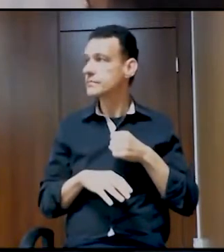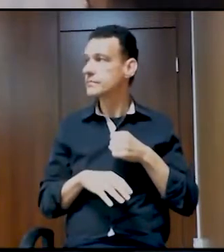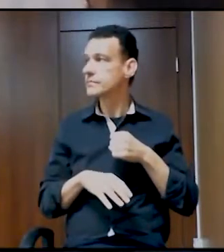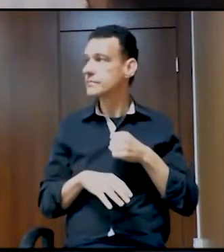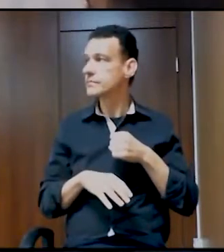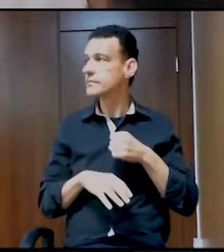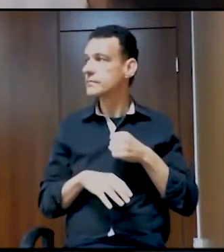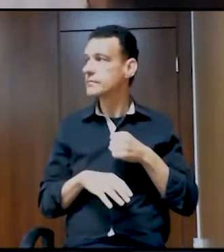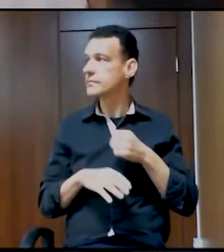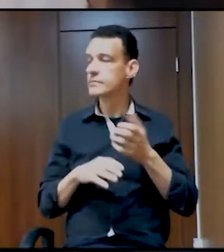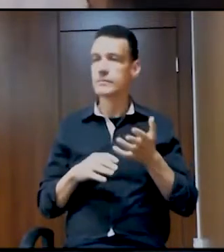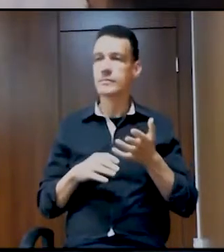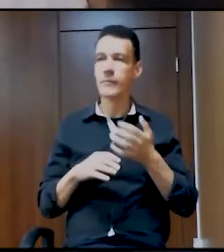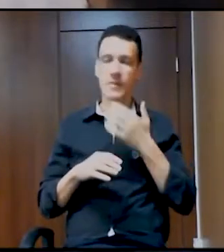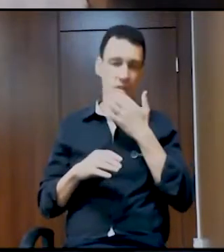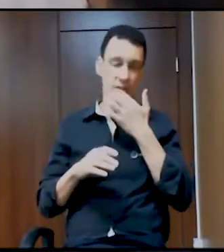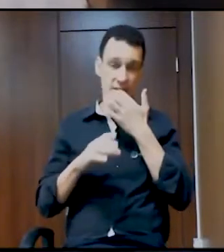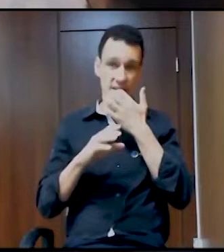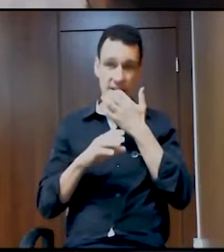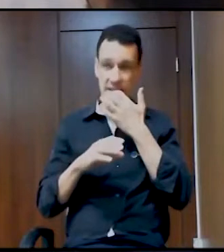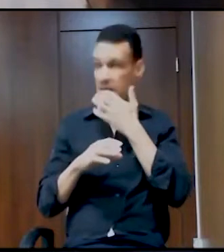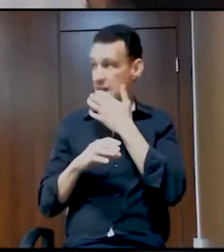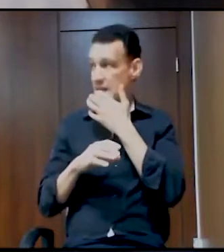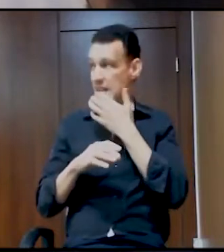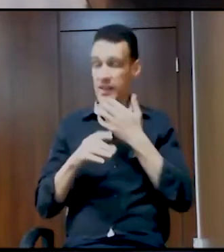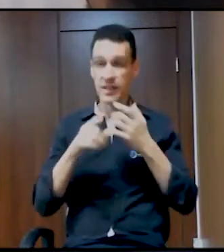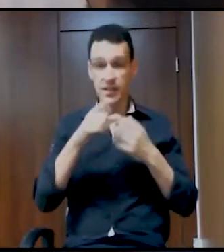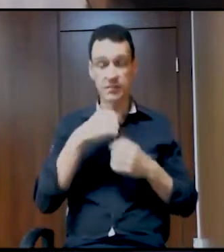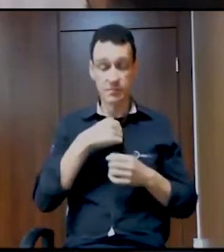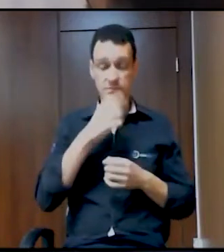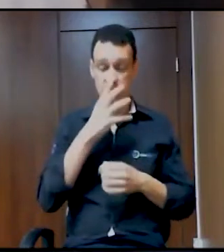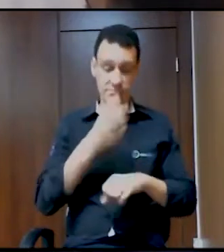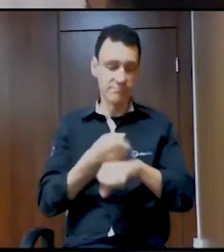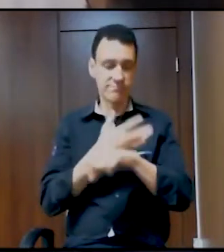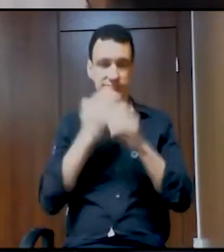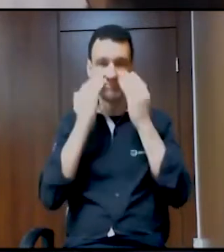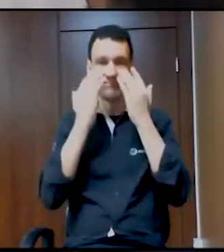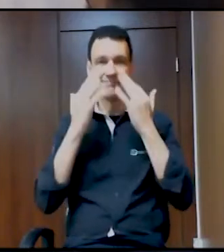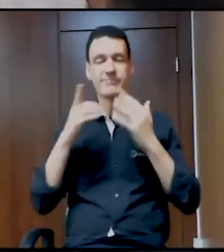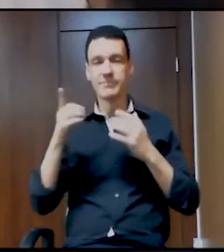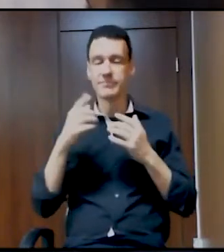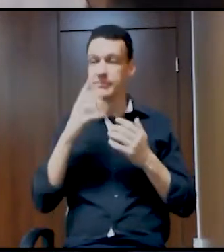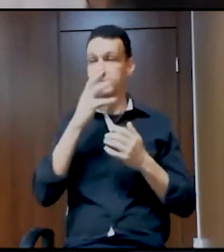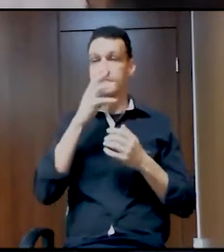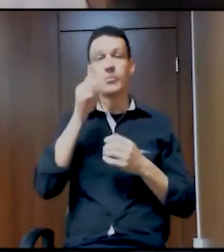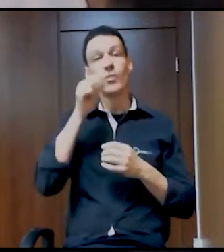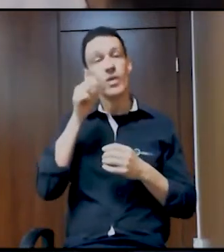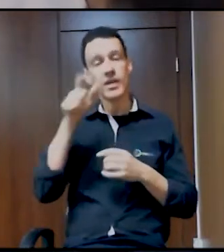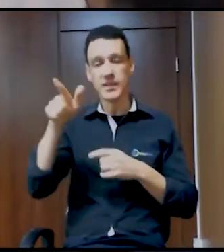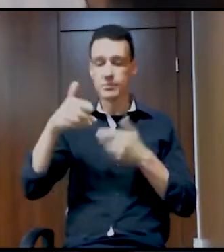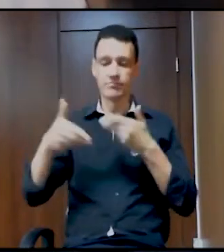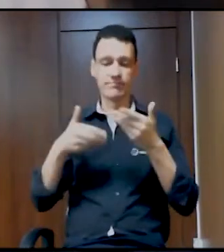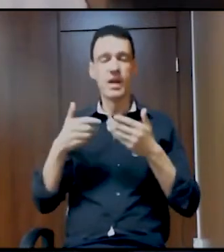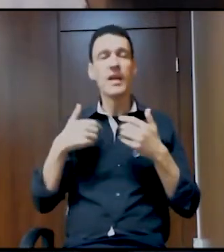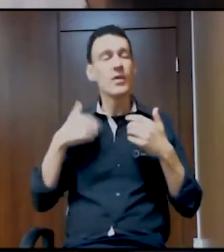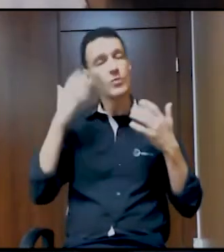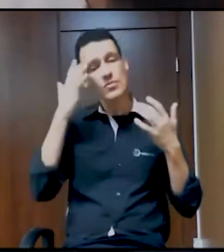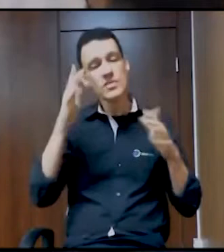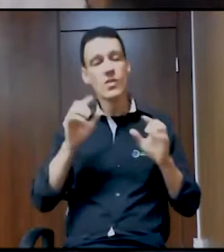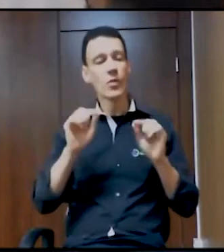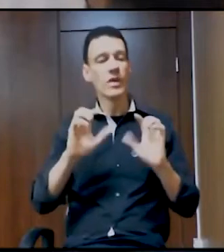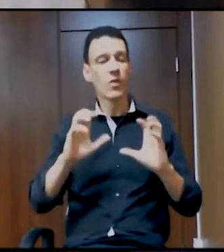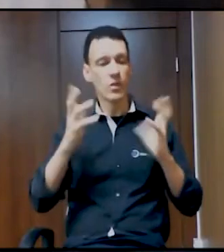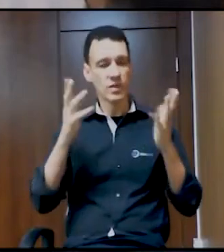Nossa Senhora, essa senhora me matou hoje. Eu não sei o que existe entre a Defensoria e